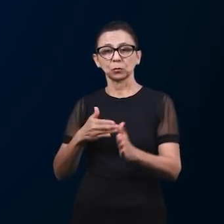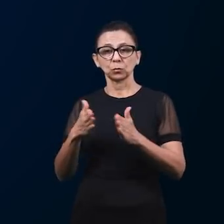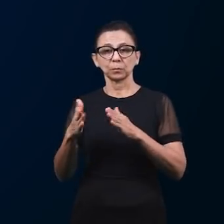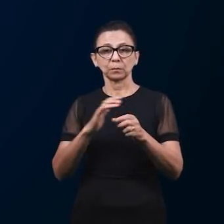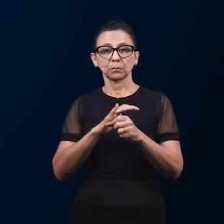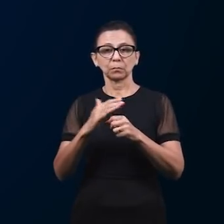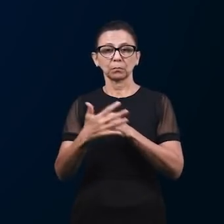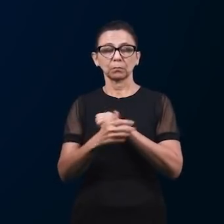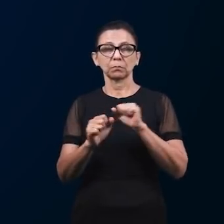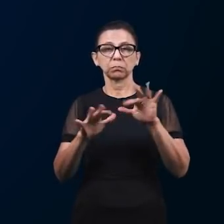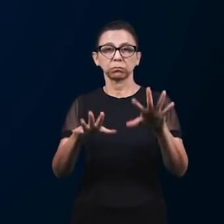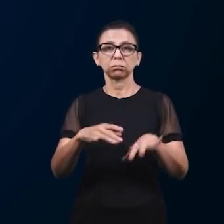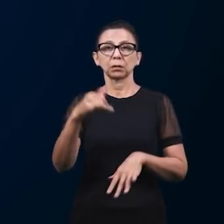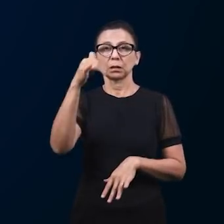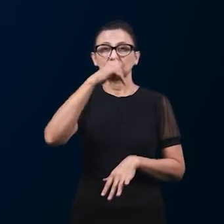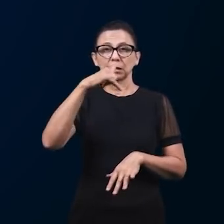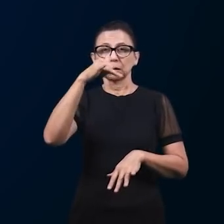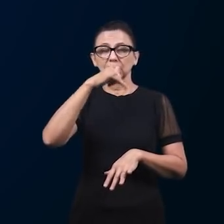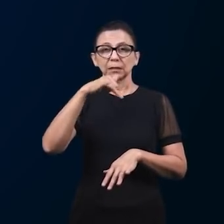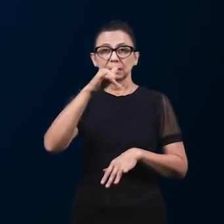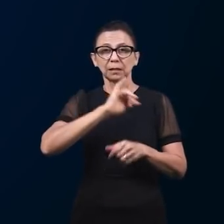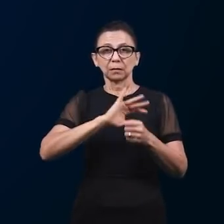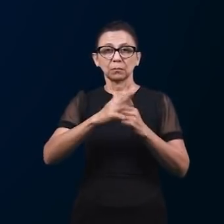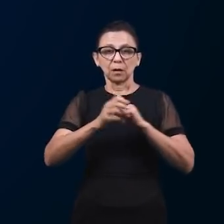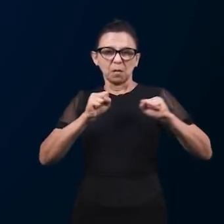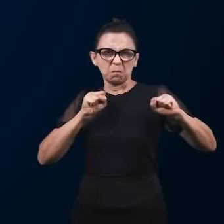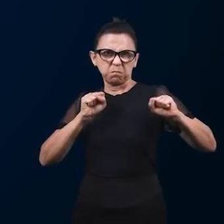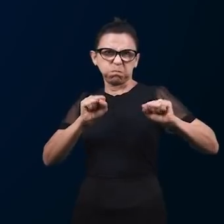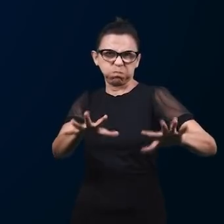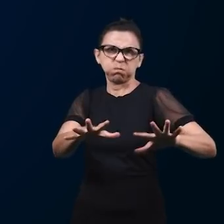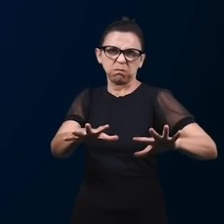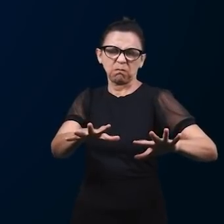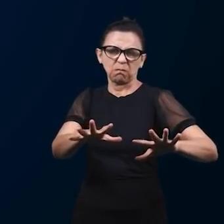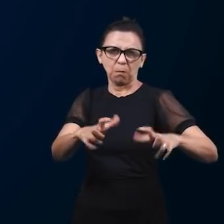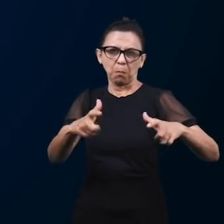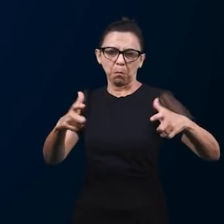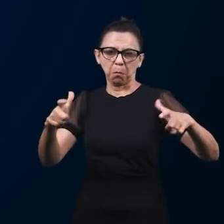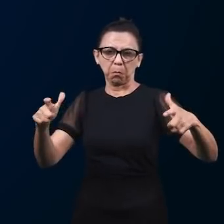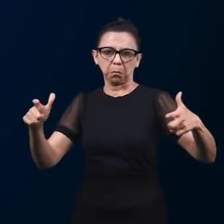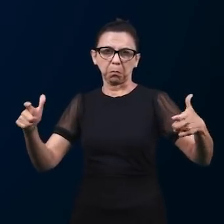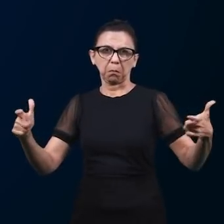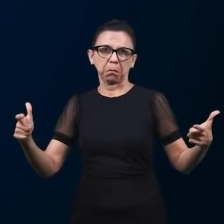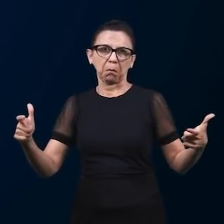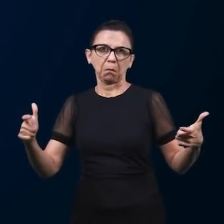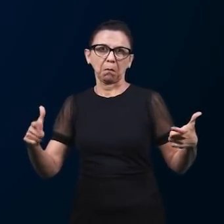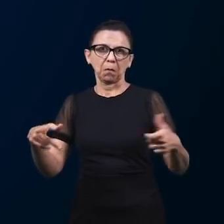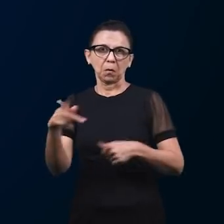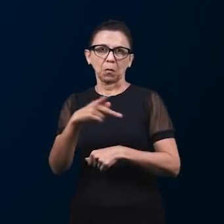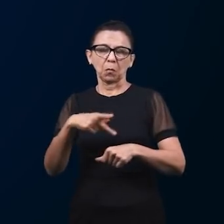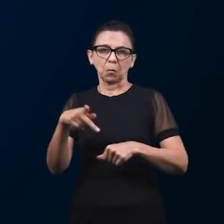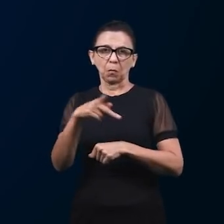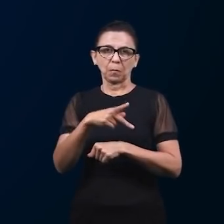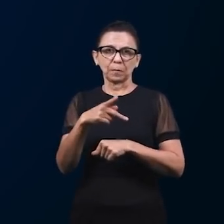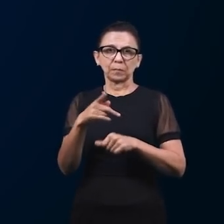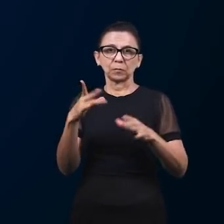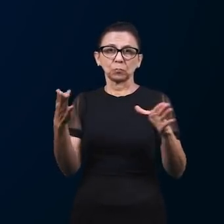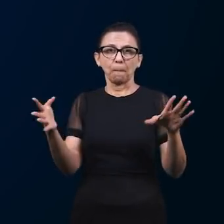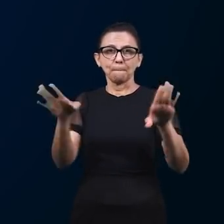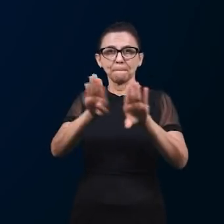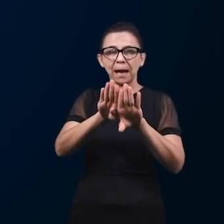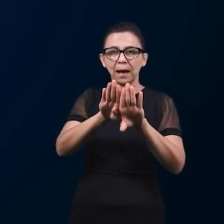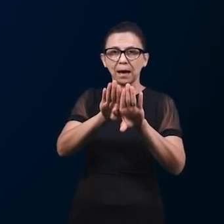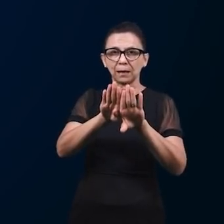pandemia. A Itália foi um dos países mais atingidos pela pandemia. Naquele momento, o país estava em